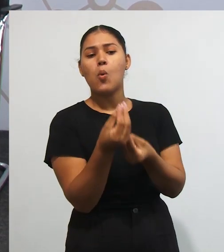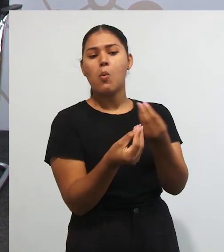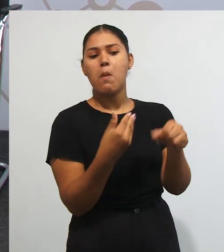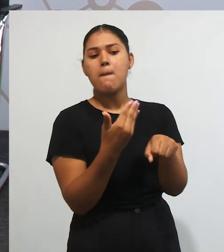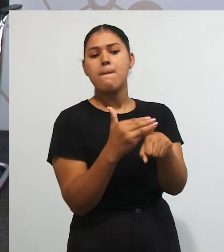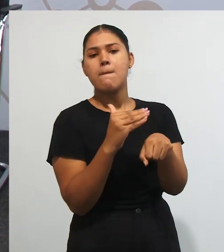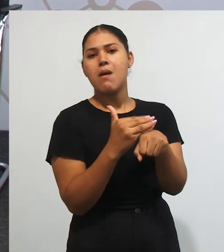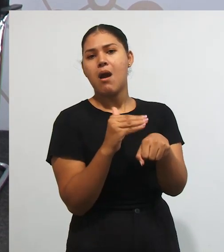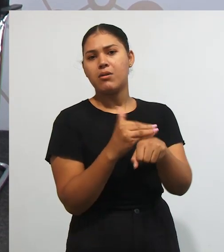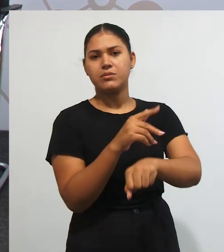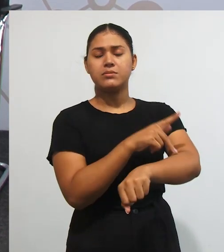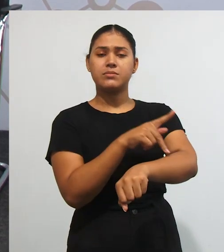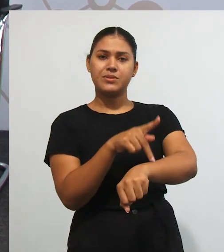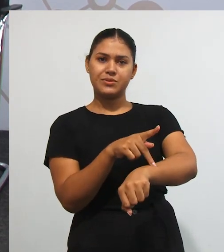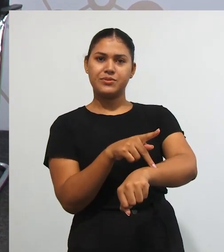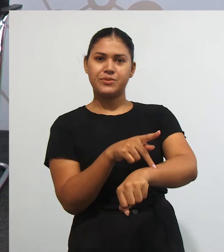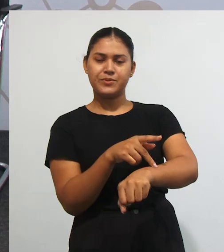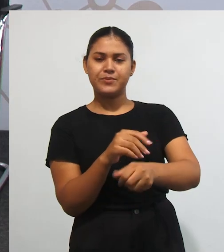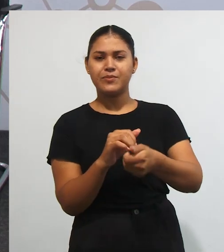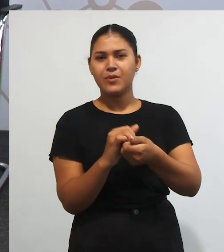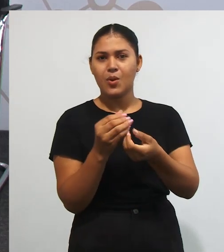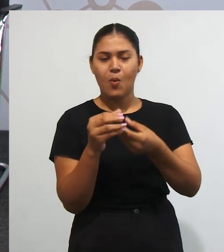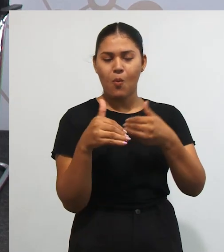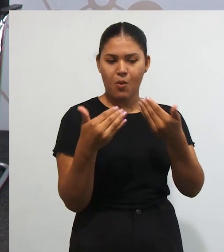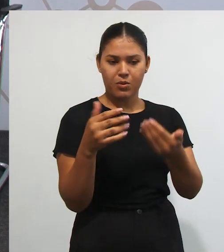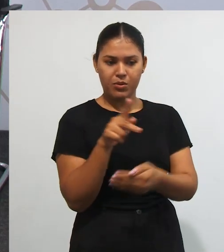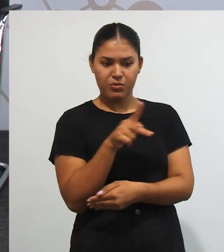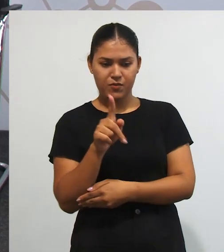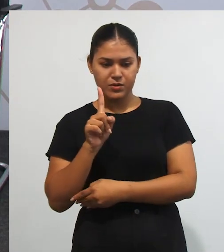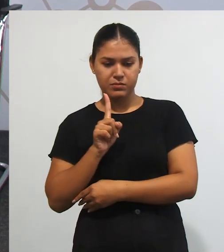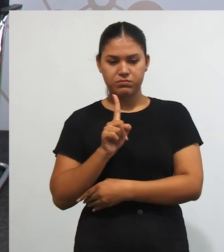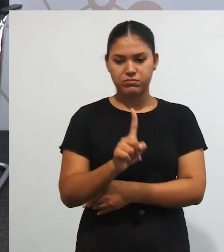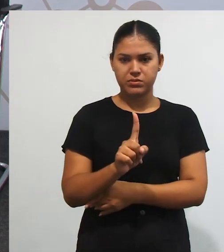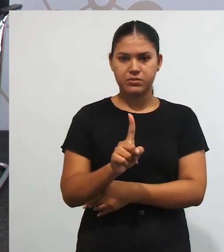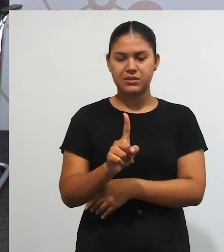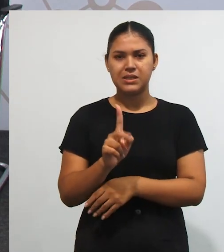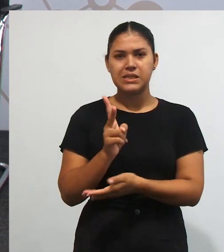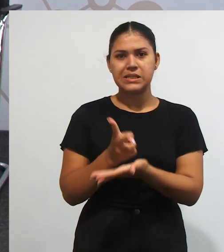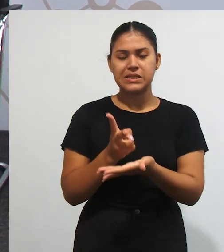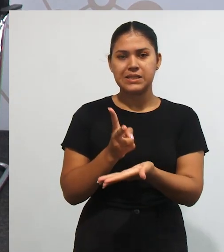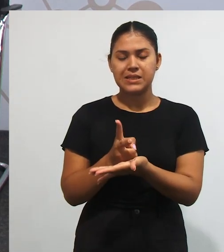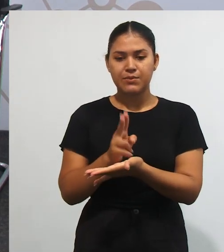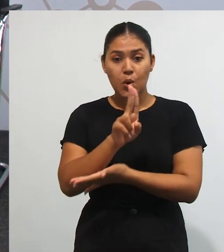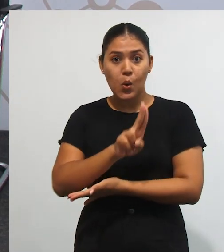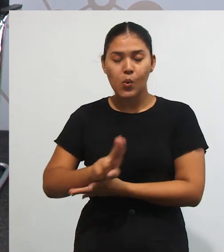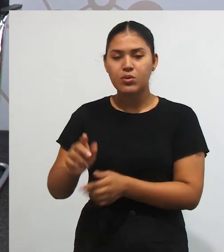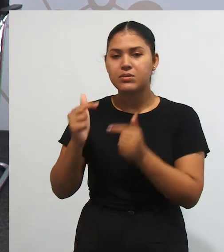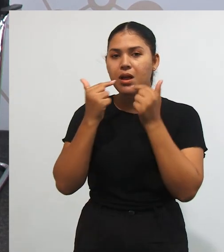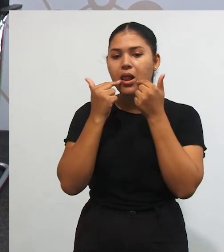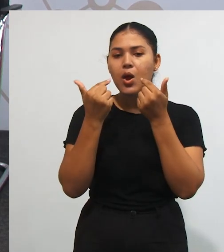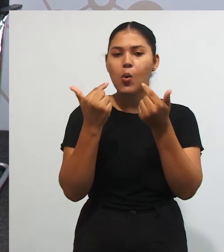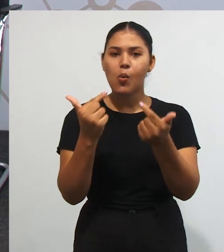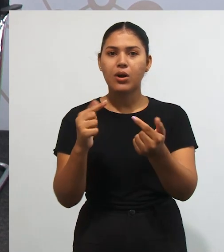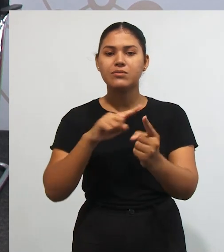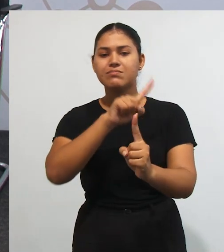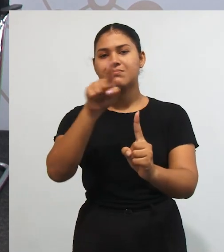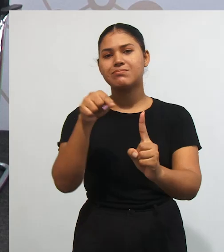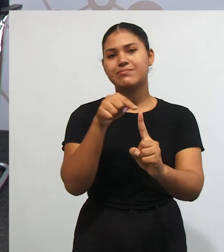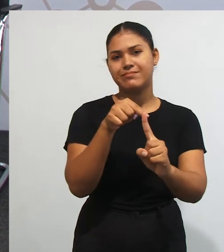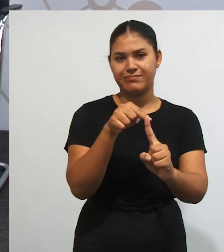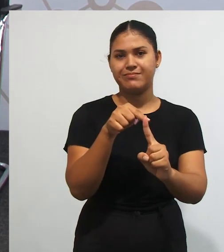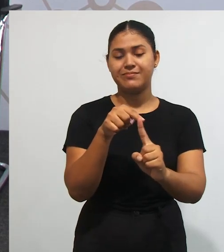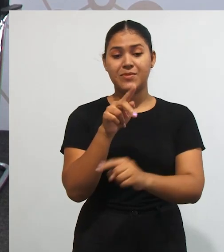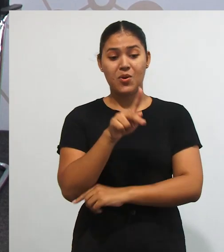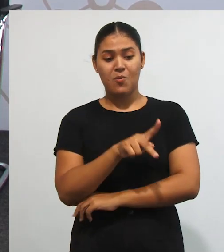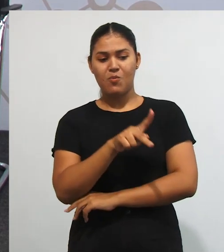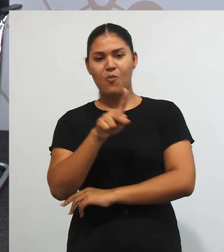prática pedagógica, né? E também quando a gente utiliza a linguagem, a gente sempre utiliza a partir de uma necessidade. Então aí a gente vê o professor